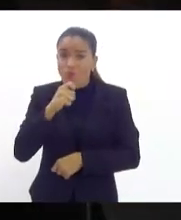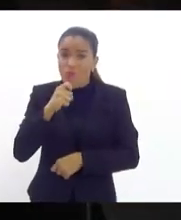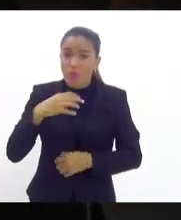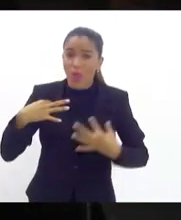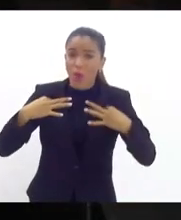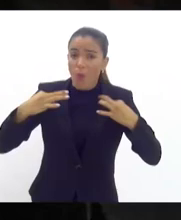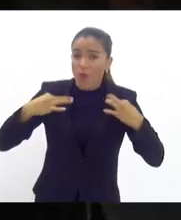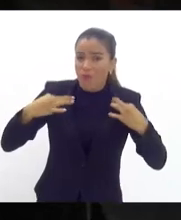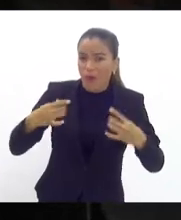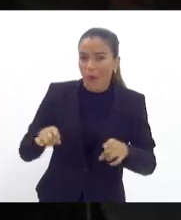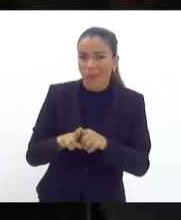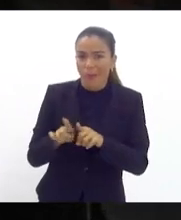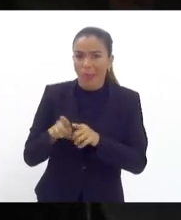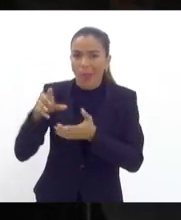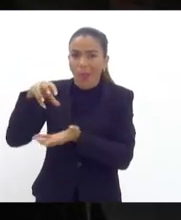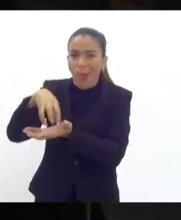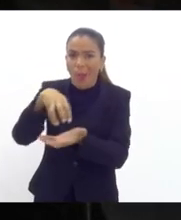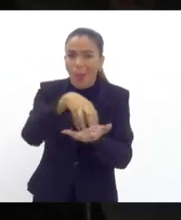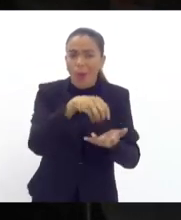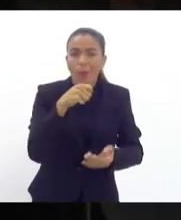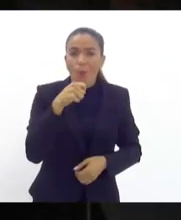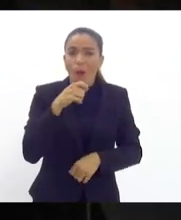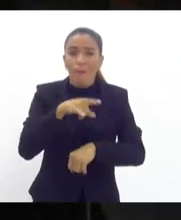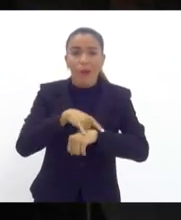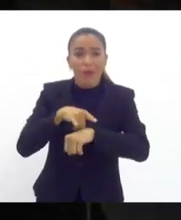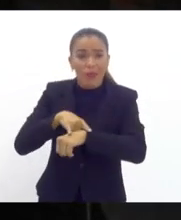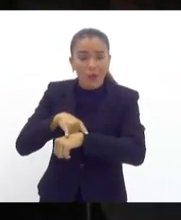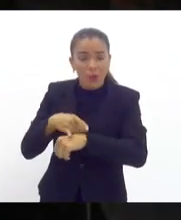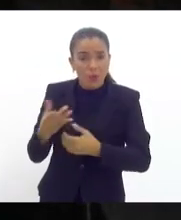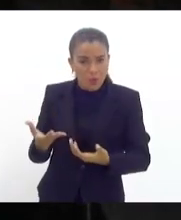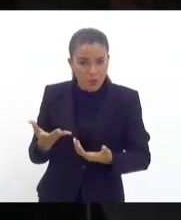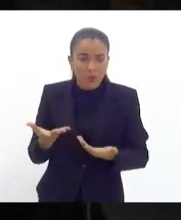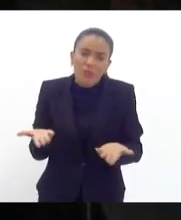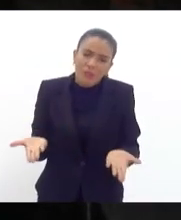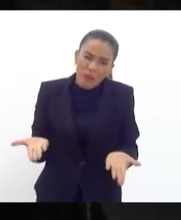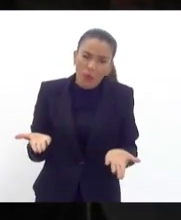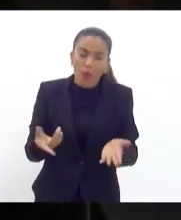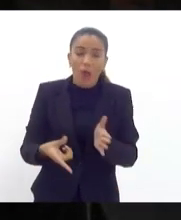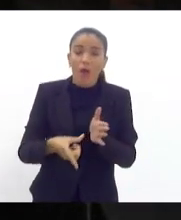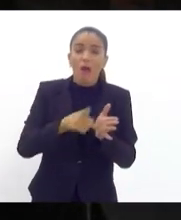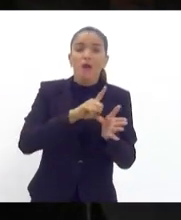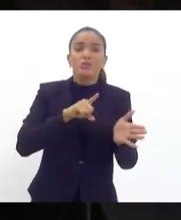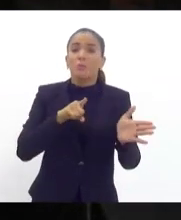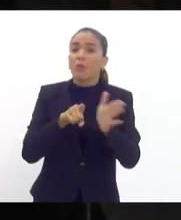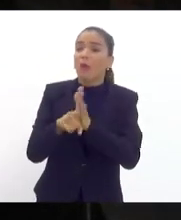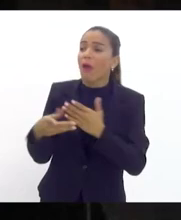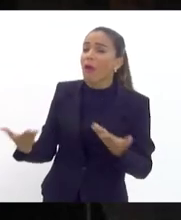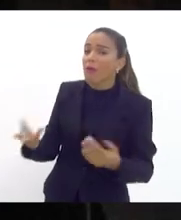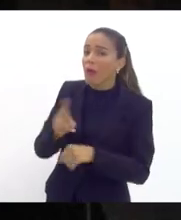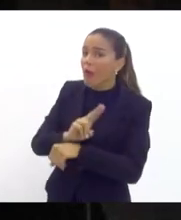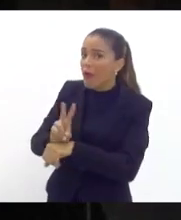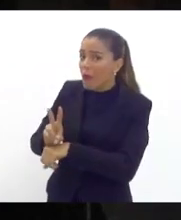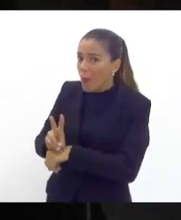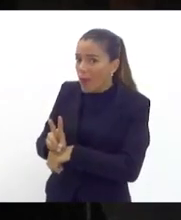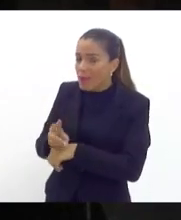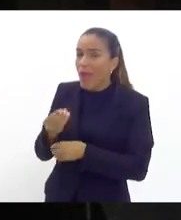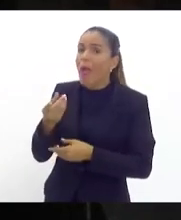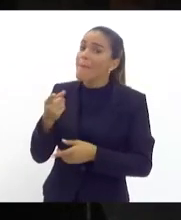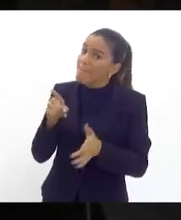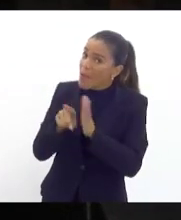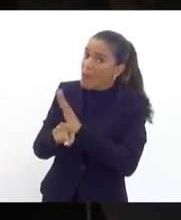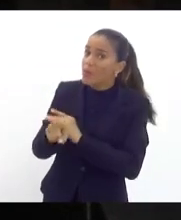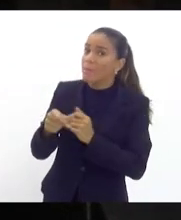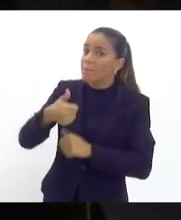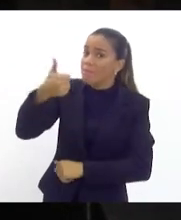uniforme e as bases dele nem banheiro tem Então antes de perguntar cadê a guarda é como está a